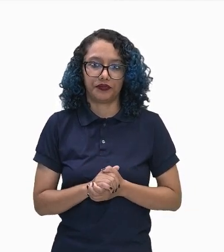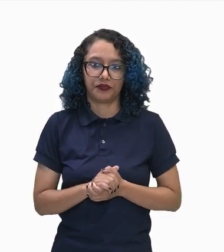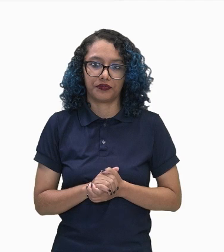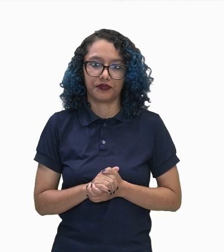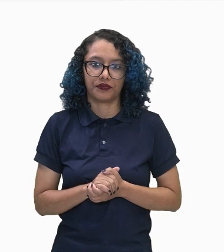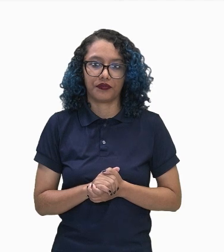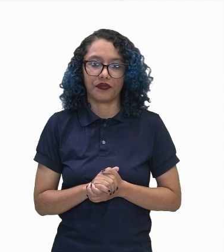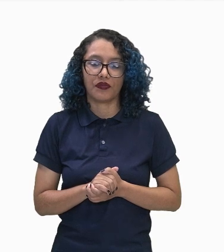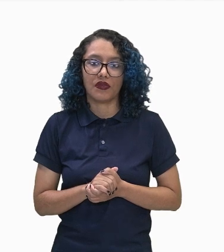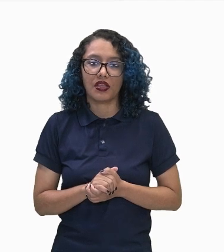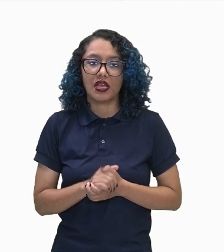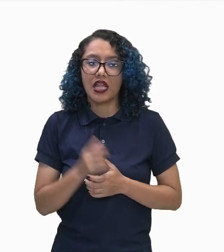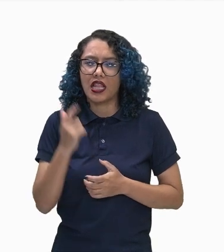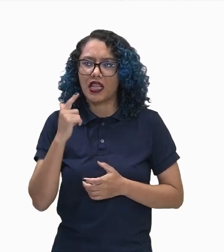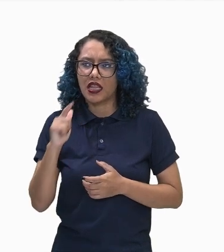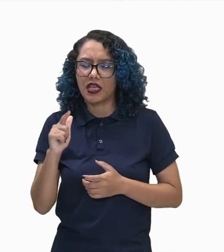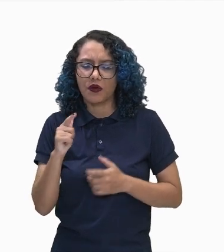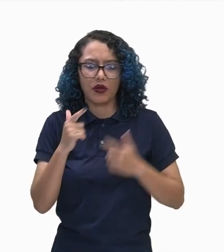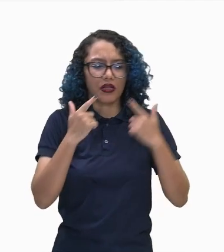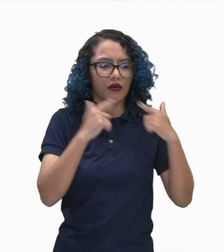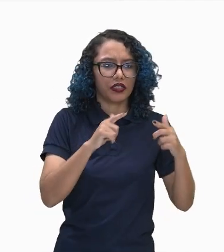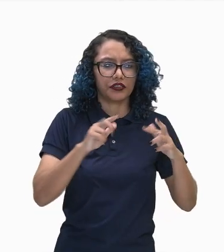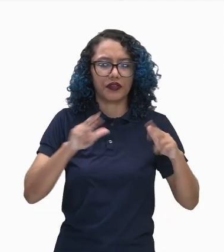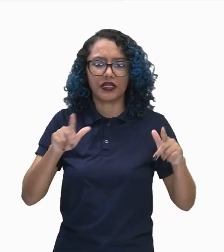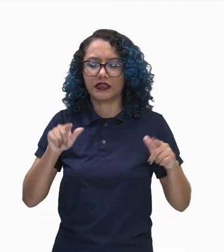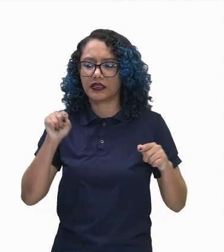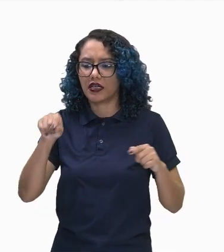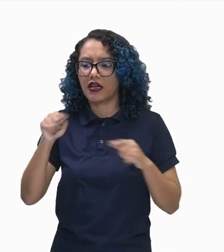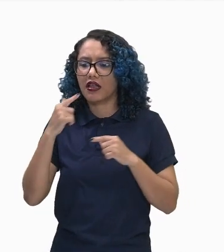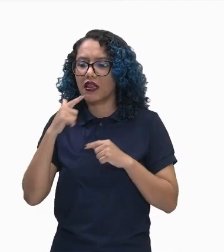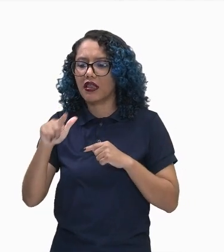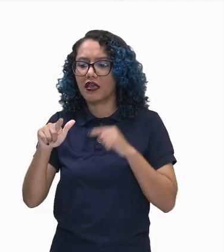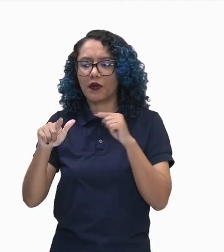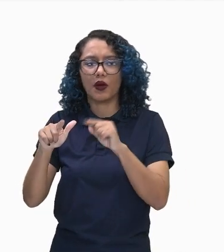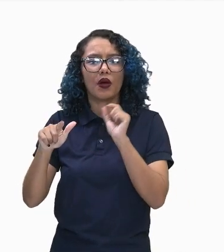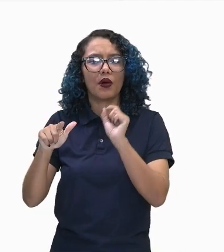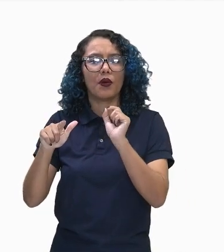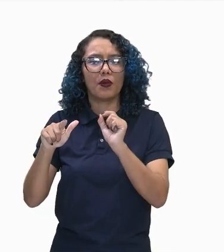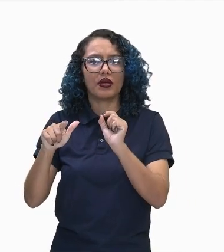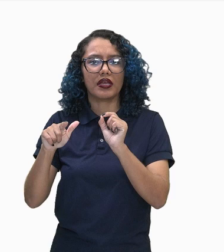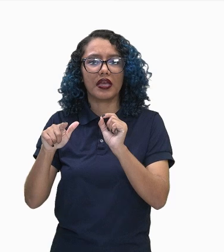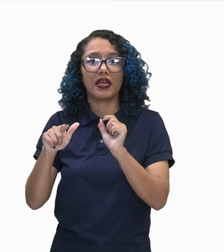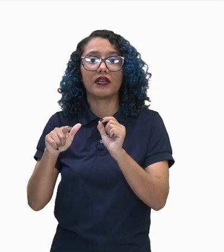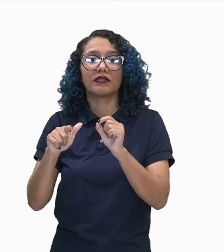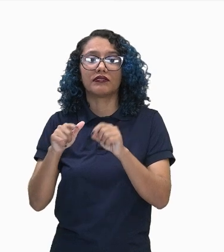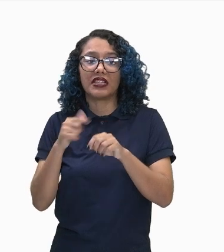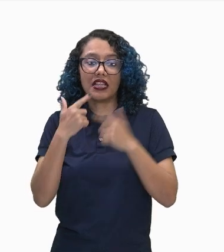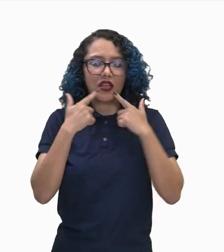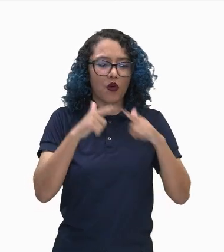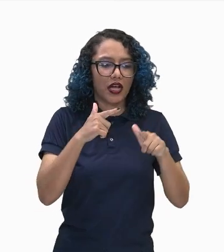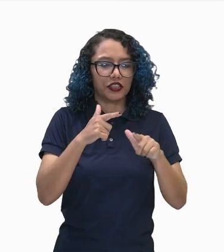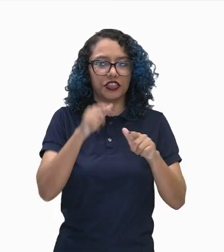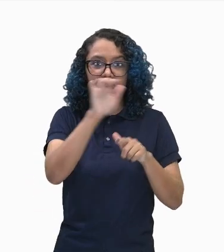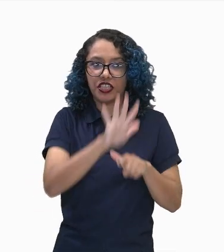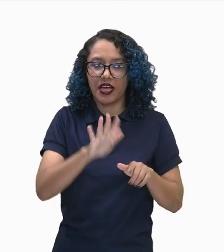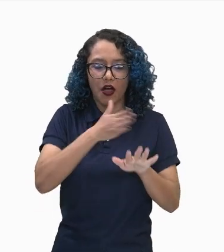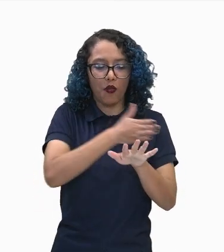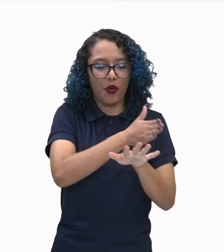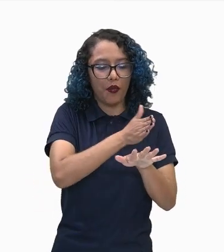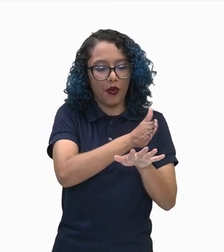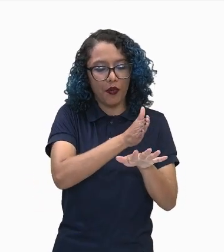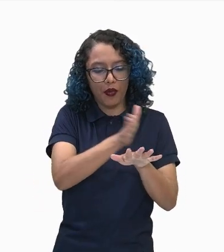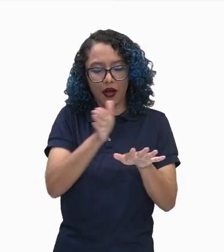língua e a linguagem é que a língua é apenas um dos vários tipos de linguagem que existem.